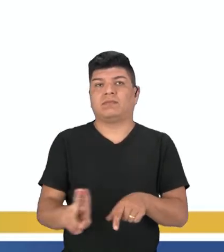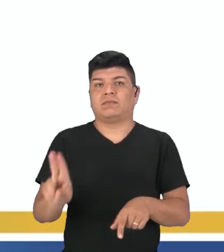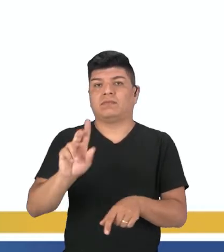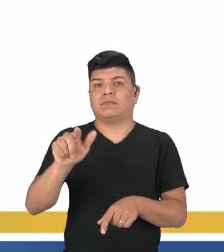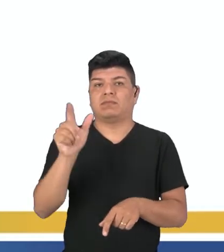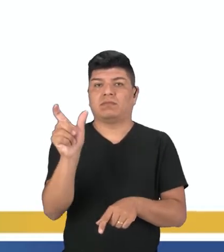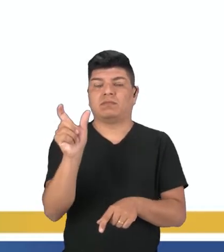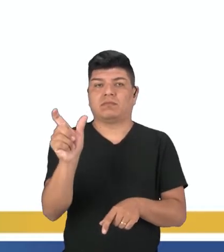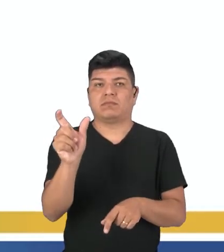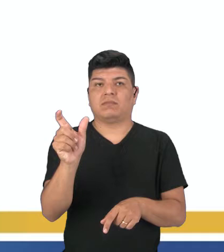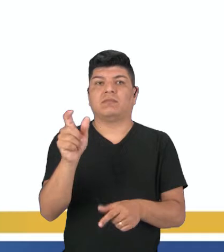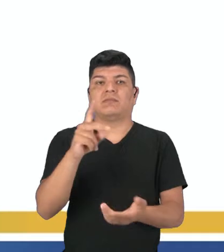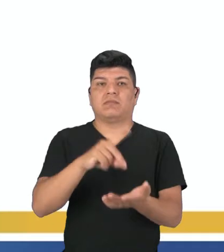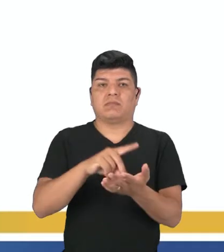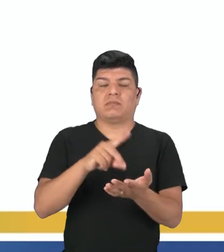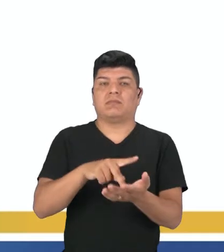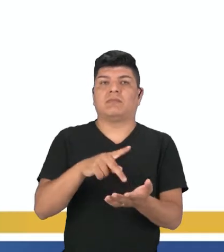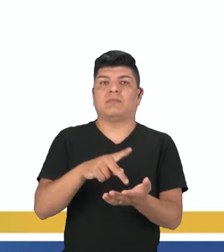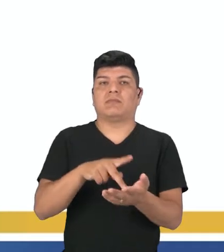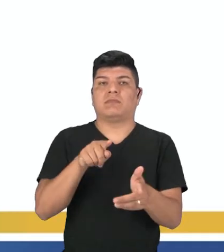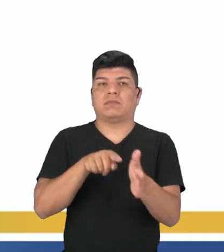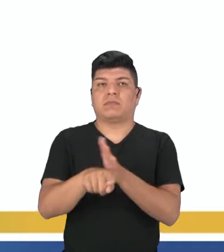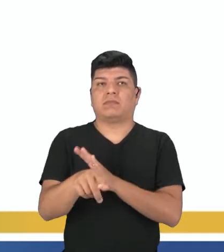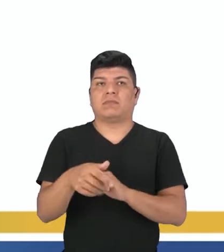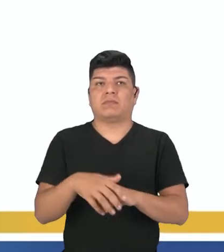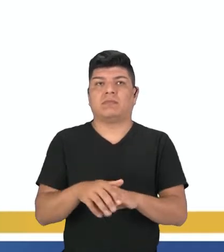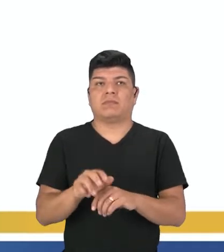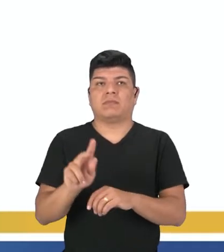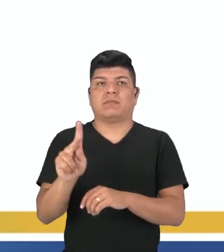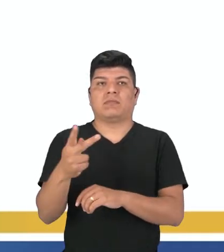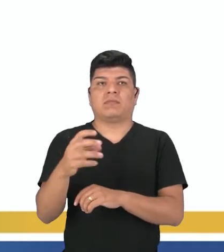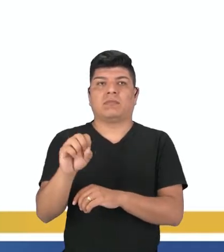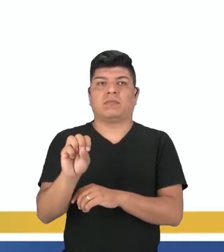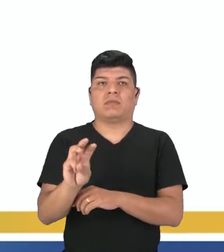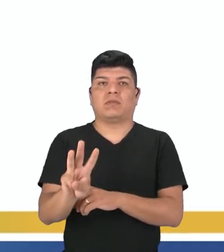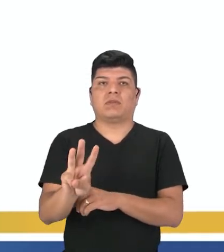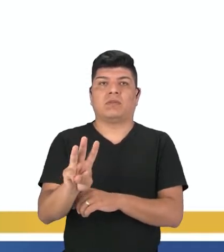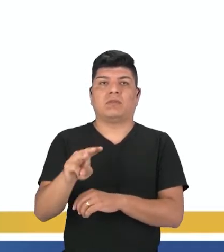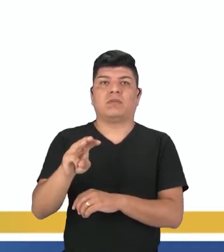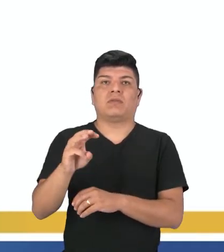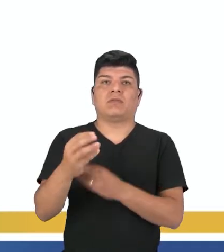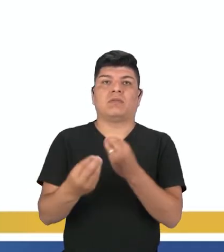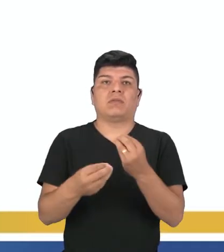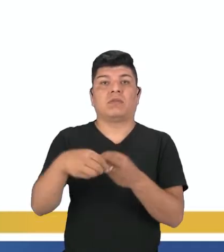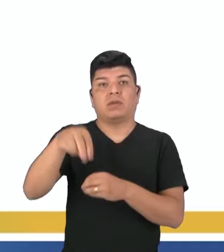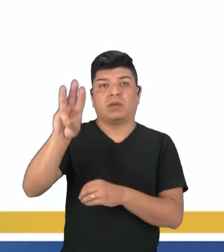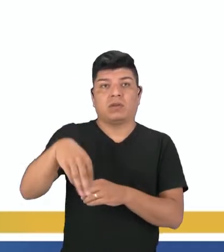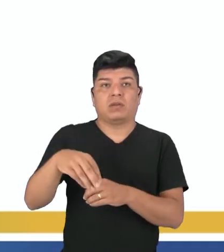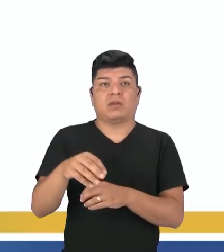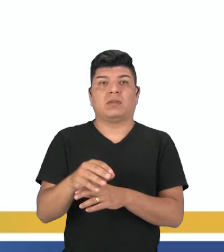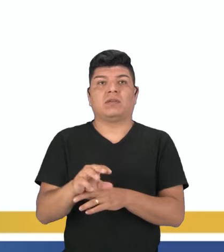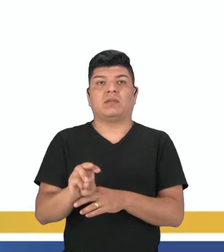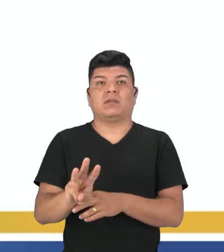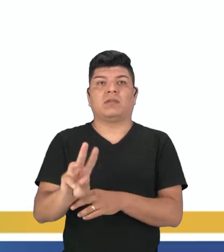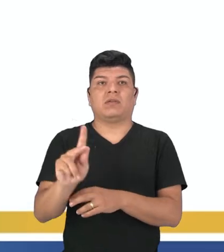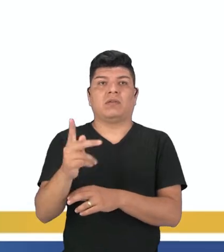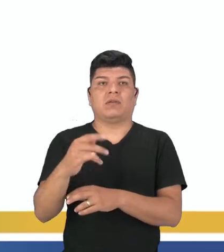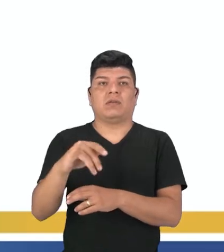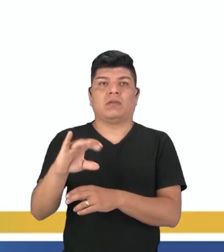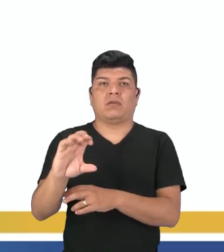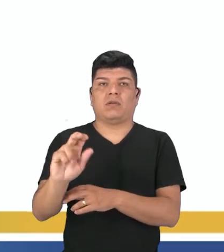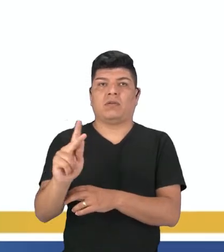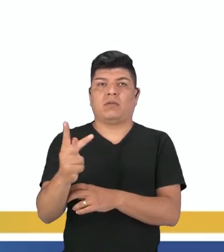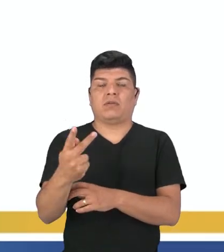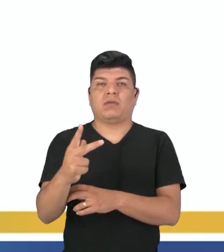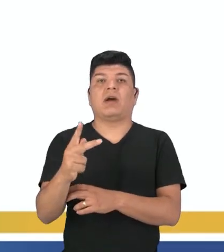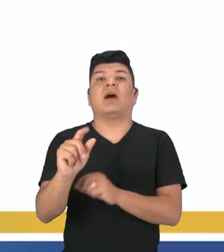outras palavras para dar intensidade à pergunta. E whom, quem, e which, qual, quais ou o